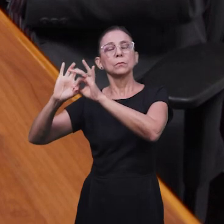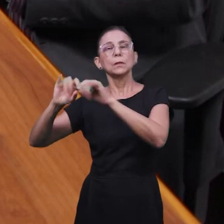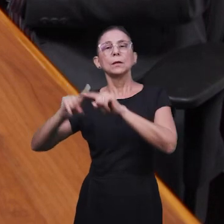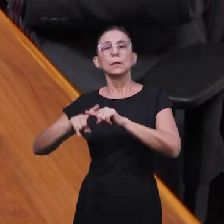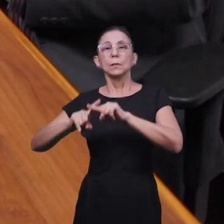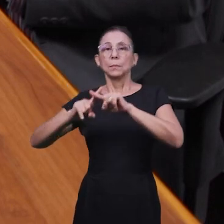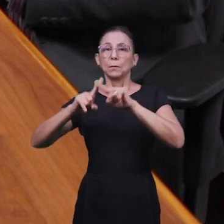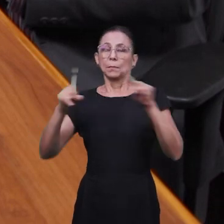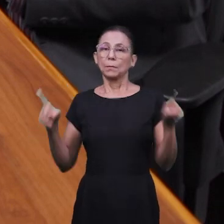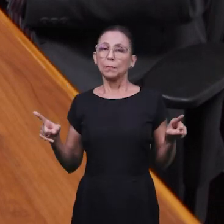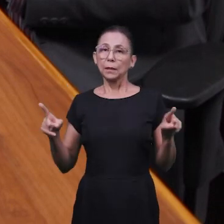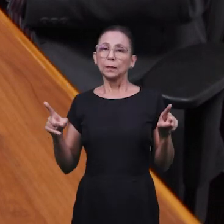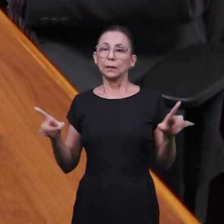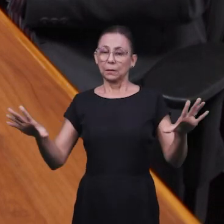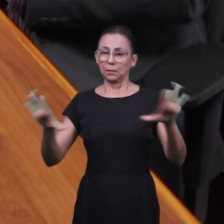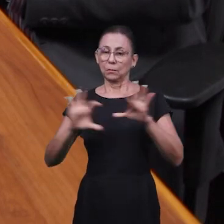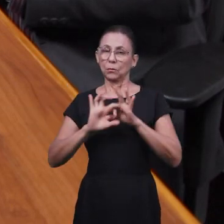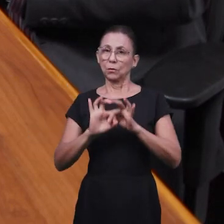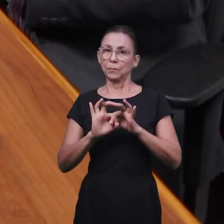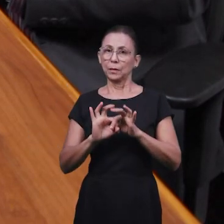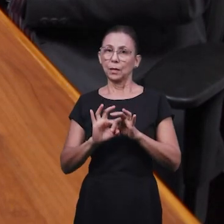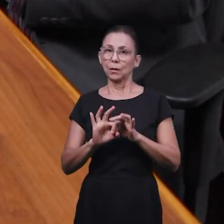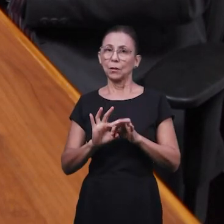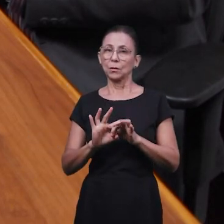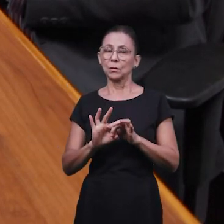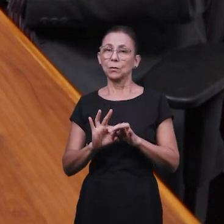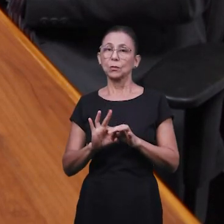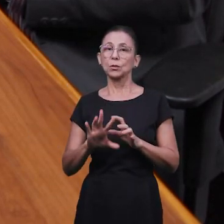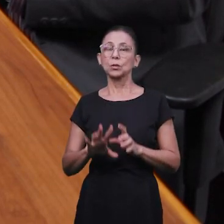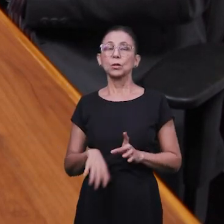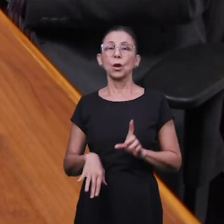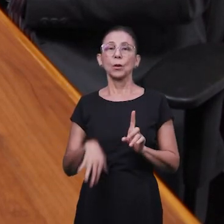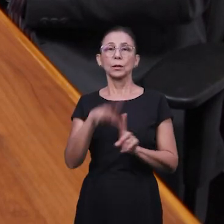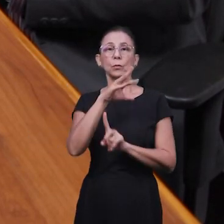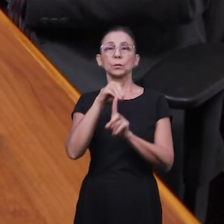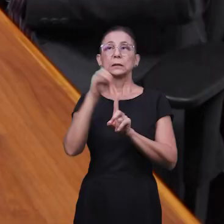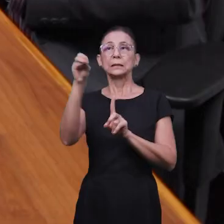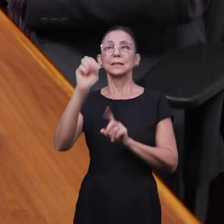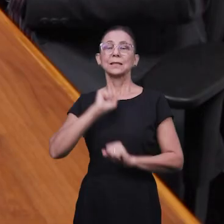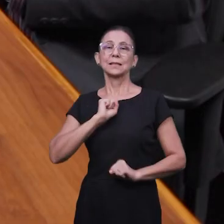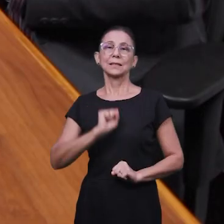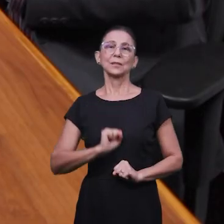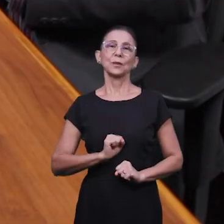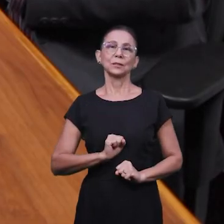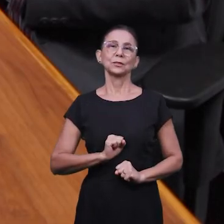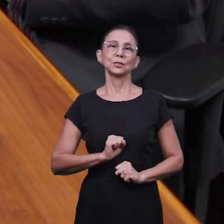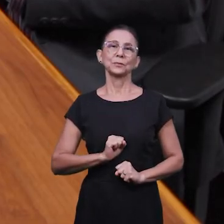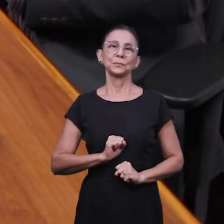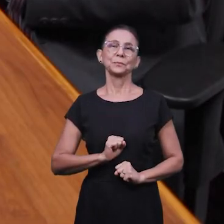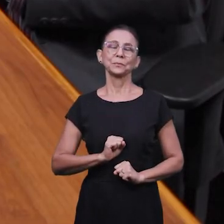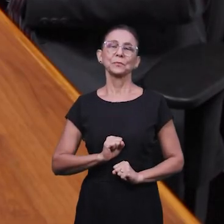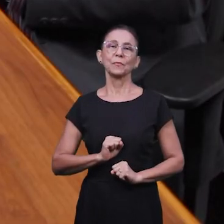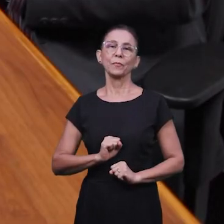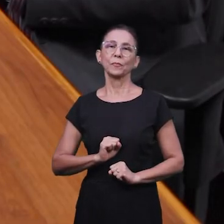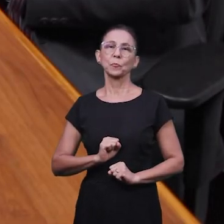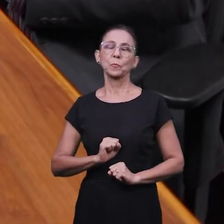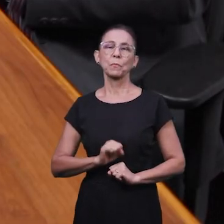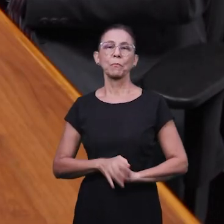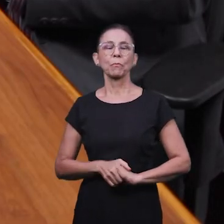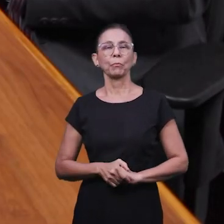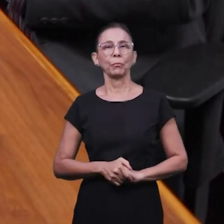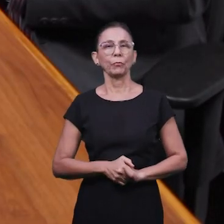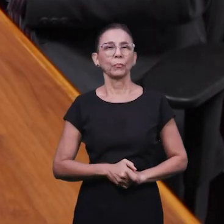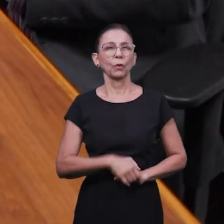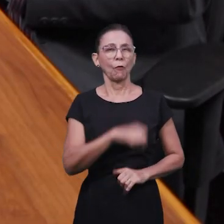através, essa comunhão só era feita através do sacerdócio. Então tinha um sacerdócio que eles entravam